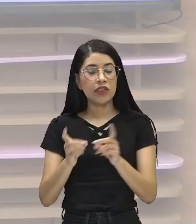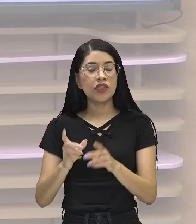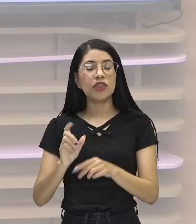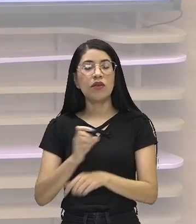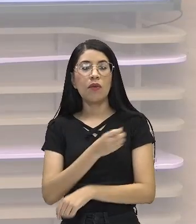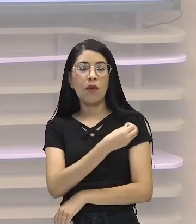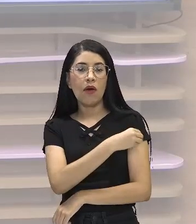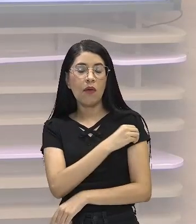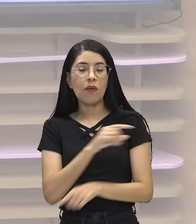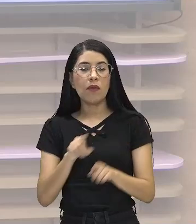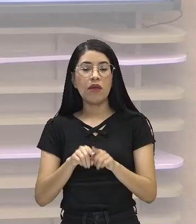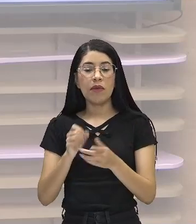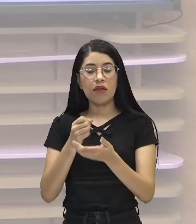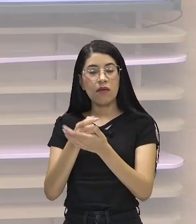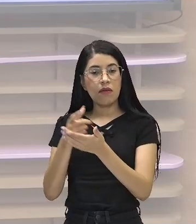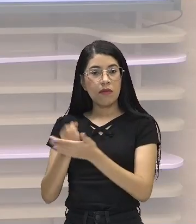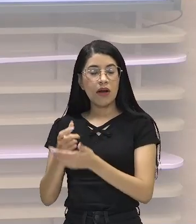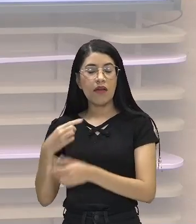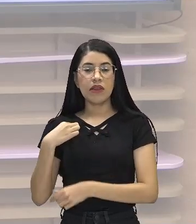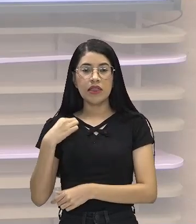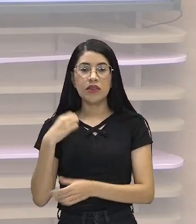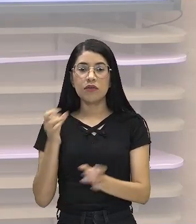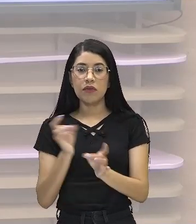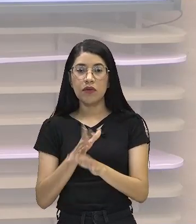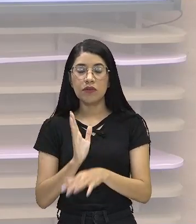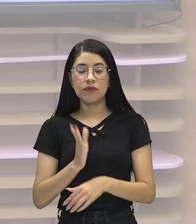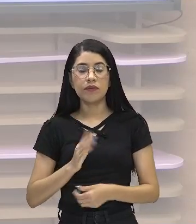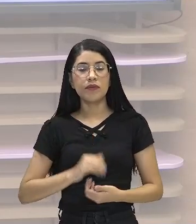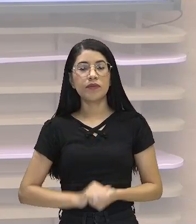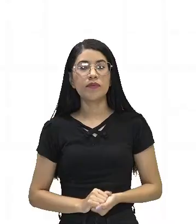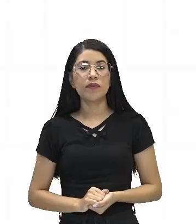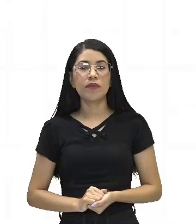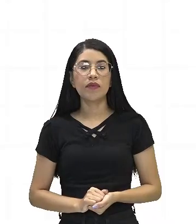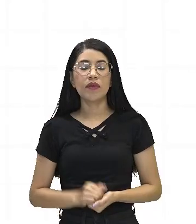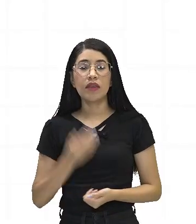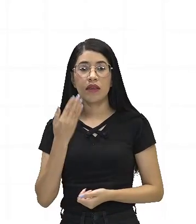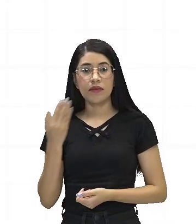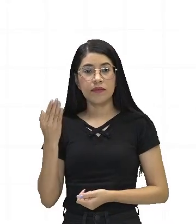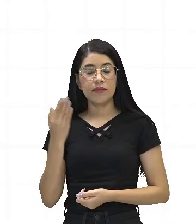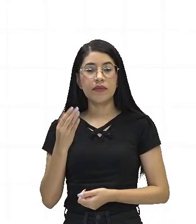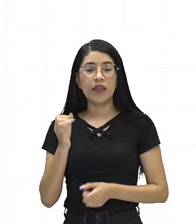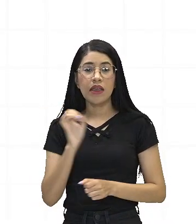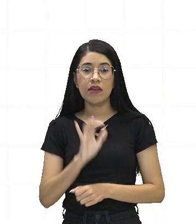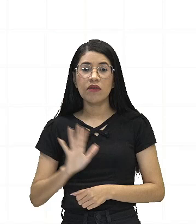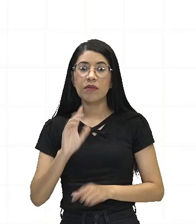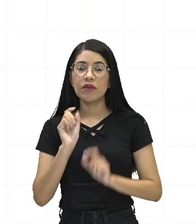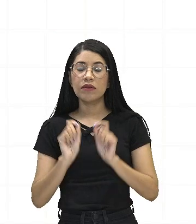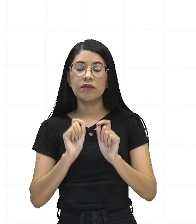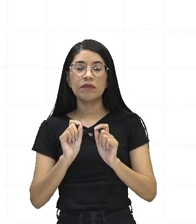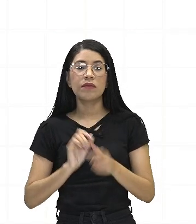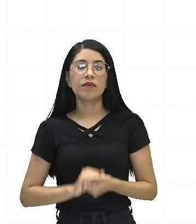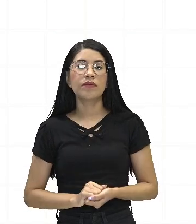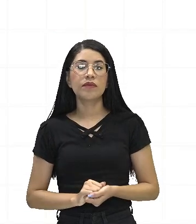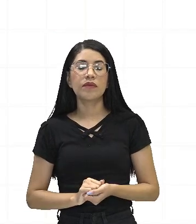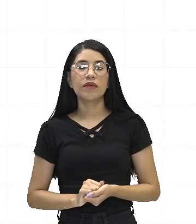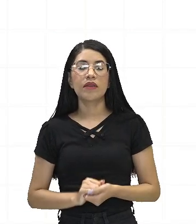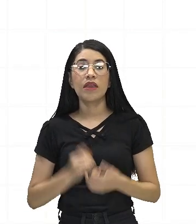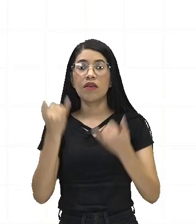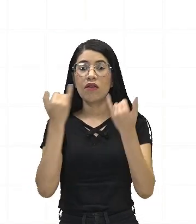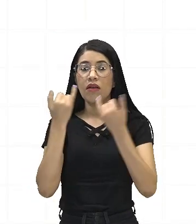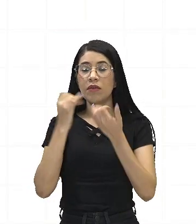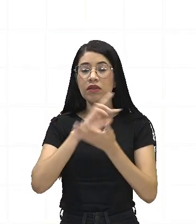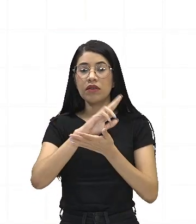Roupas, tecidos, entre outros. Agora, vamos olhar nesse infográfico. A gente tem aí algumas informações